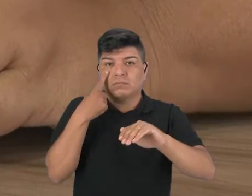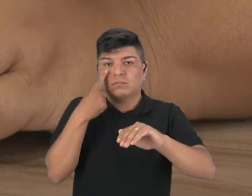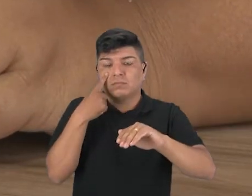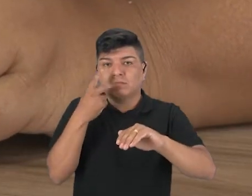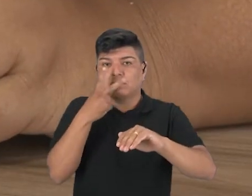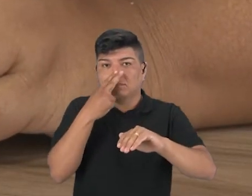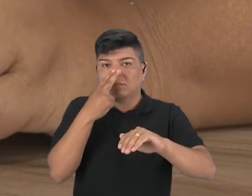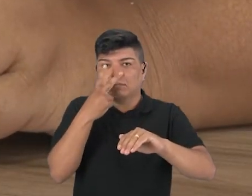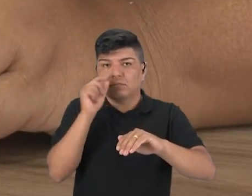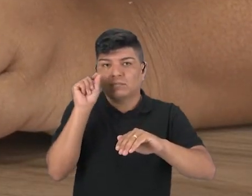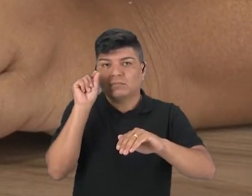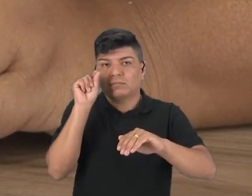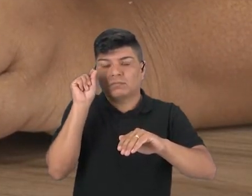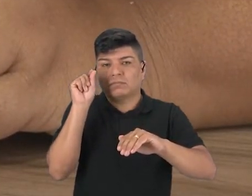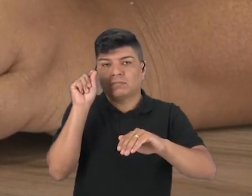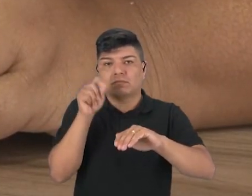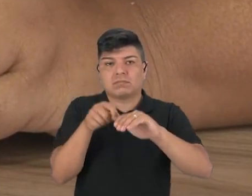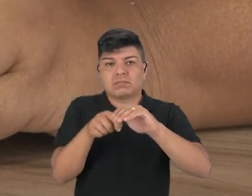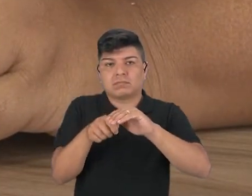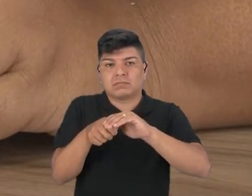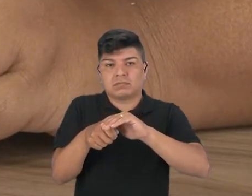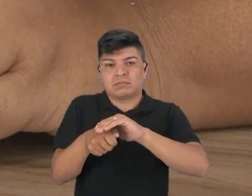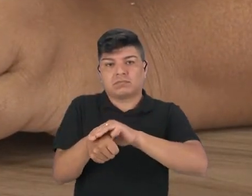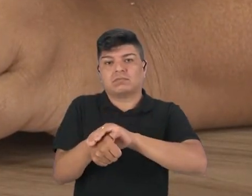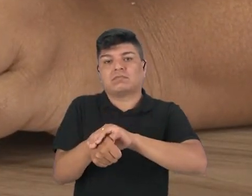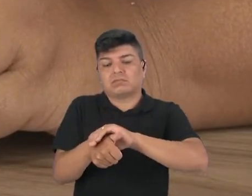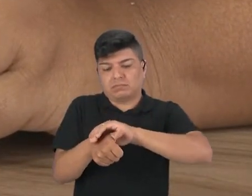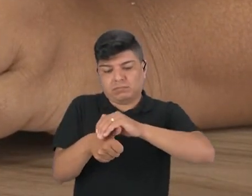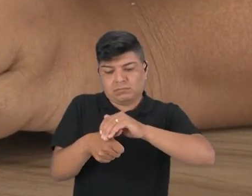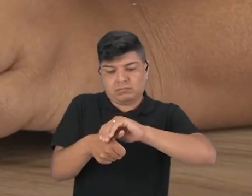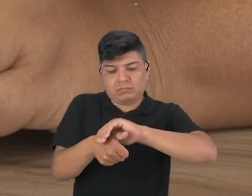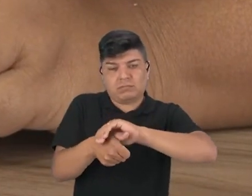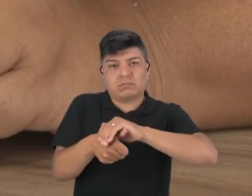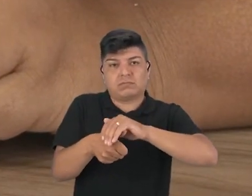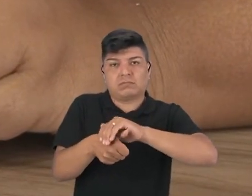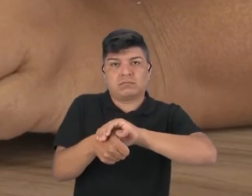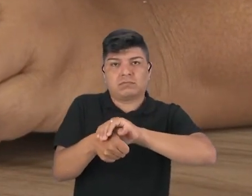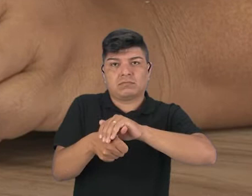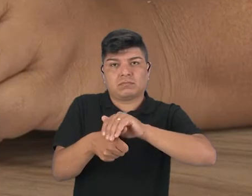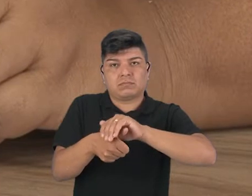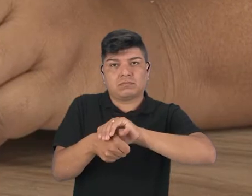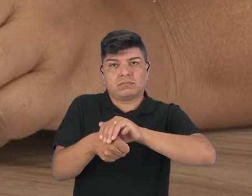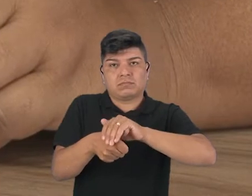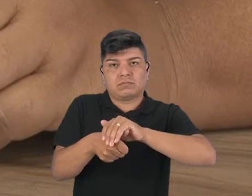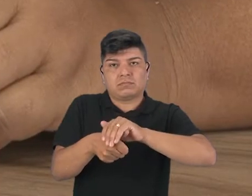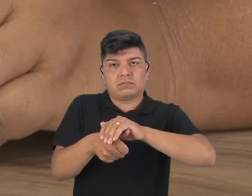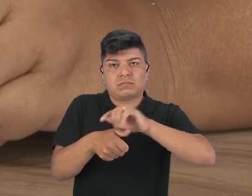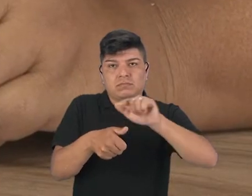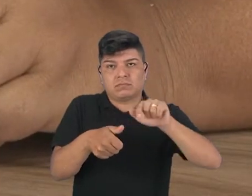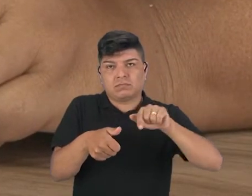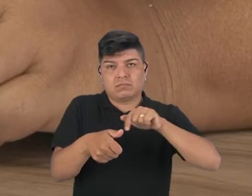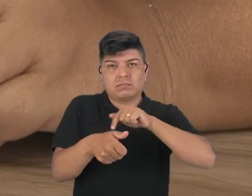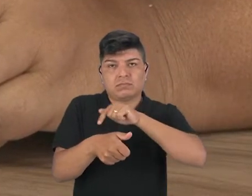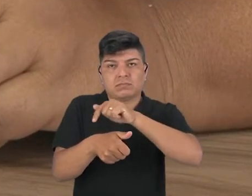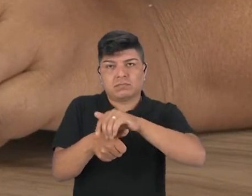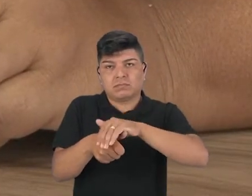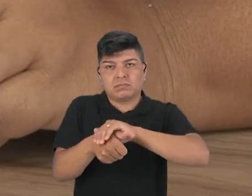forma que o casco é feito, Existem várias formas no próprio casco do